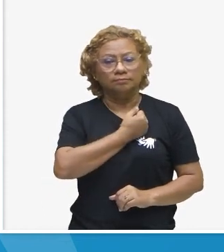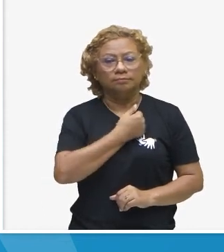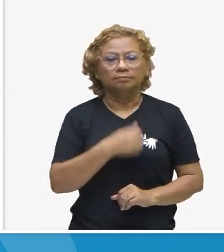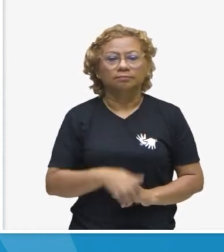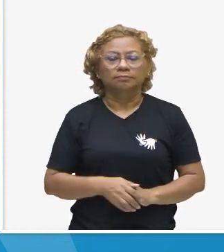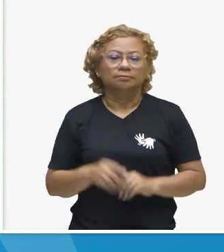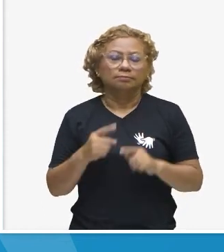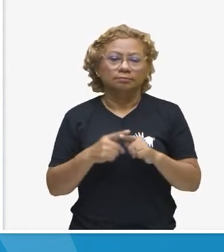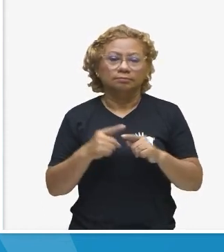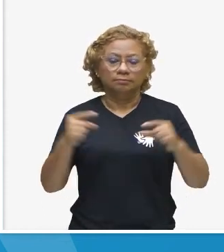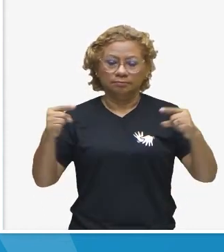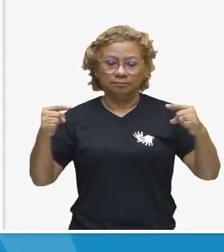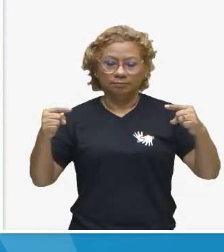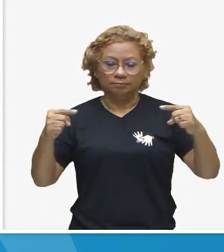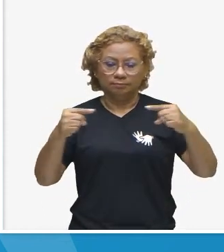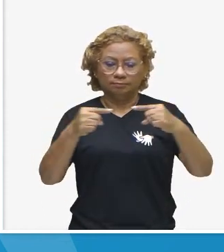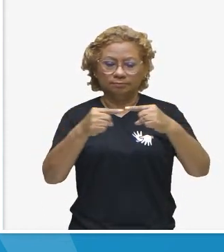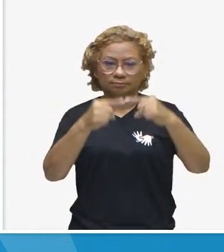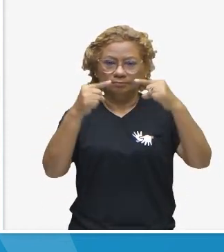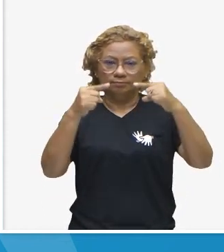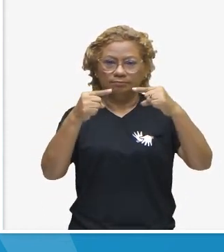porque são opostos pelo vértice.